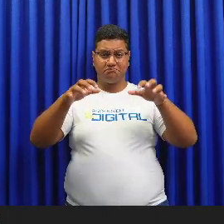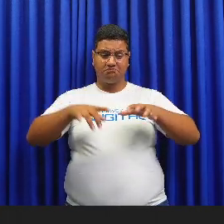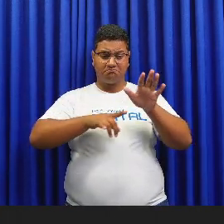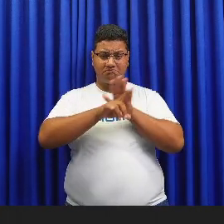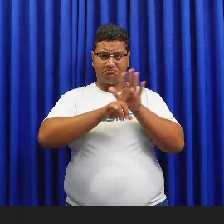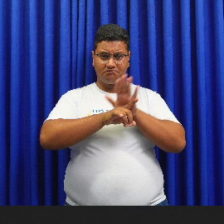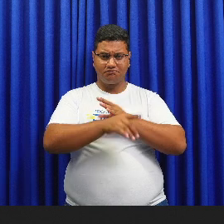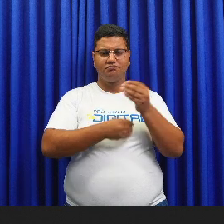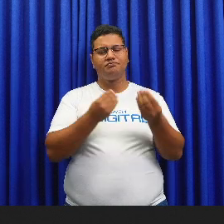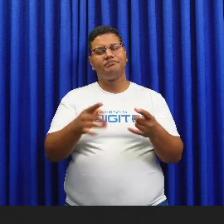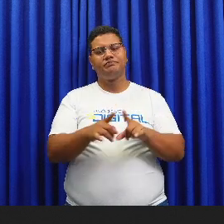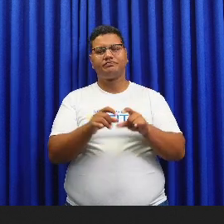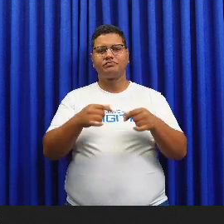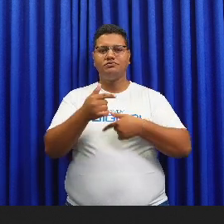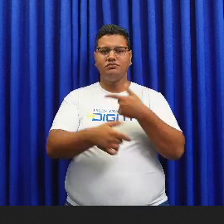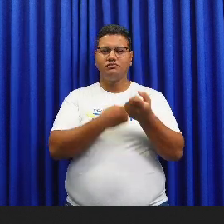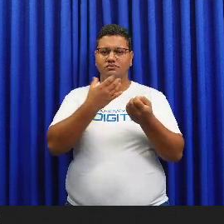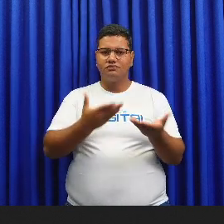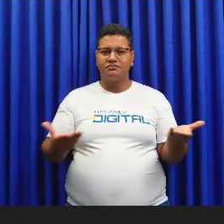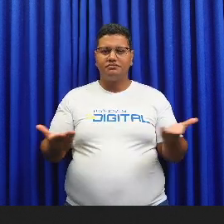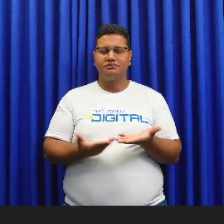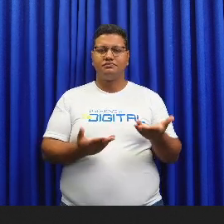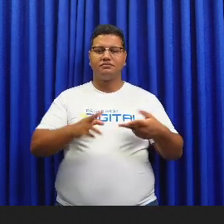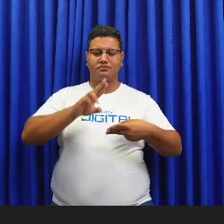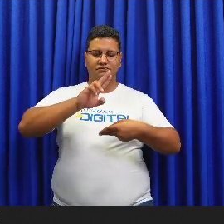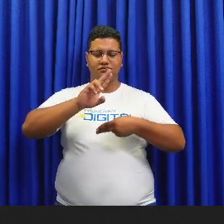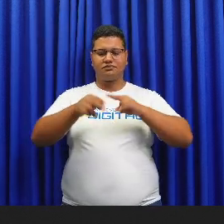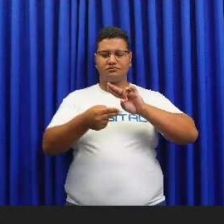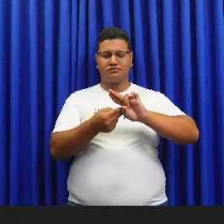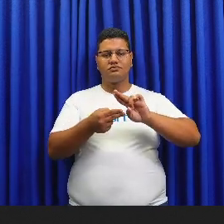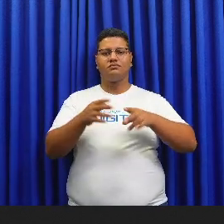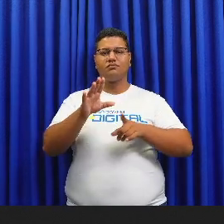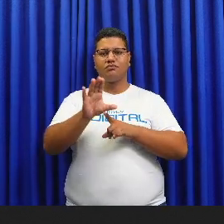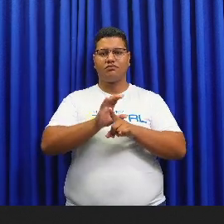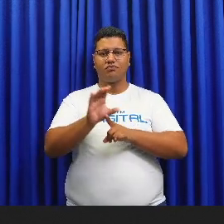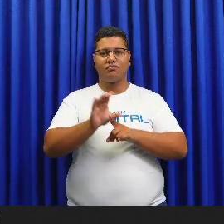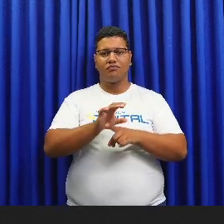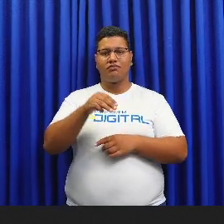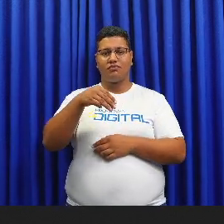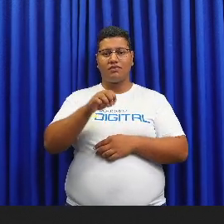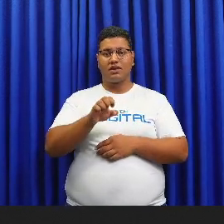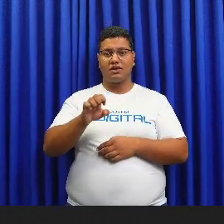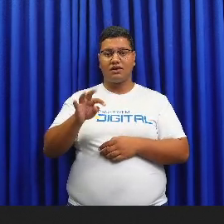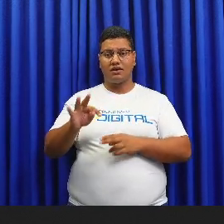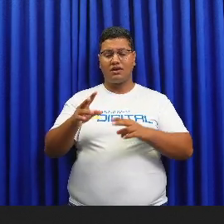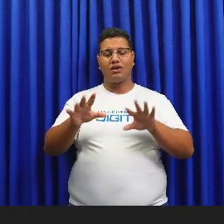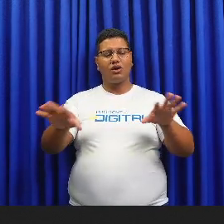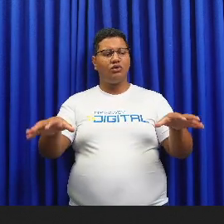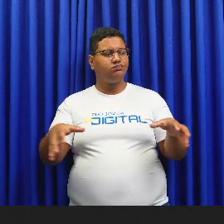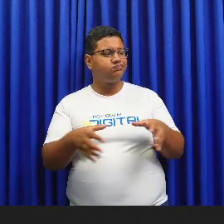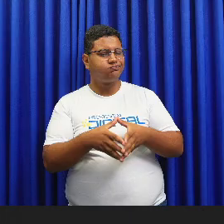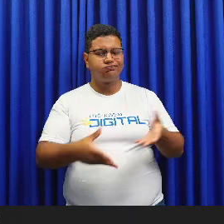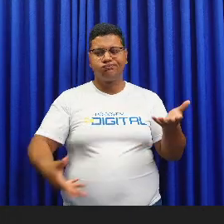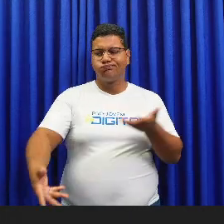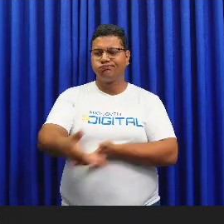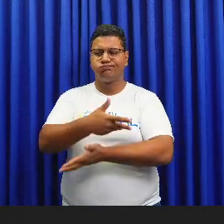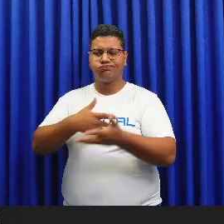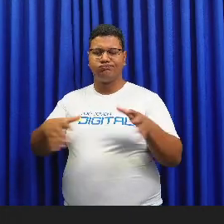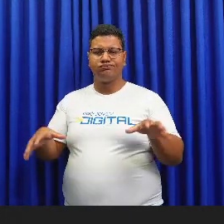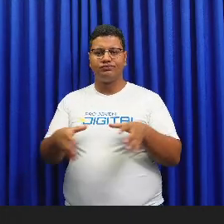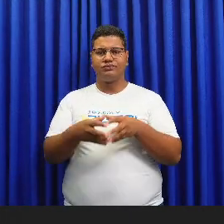Nós vamos trabalhar muito bem esses aqui, ó, hoje, o Drive, o Calendário. O Meeting é para você reunir aí a sua